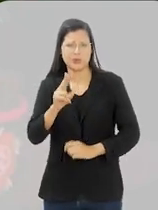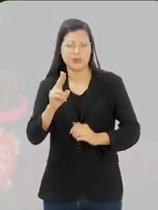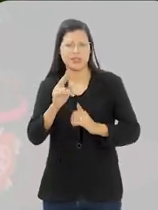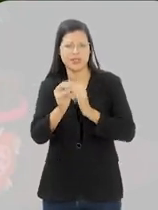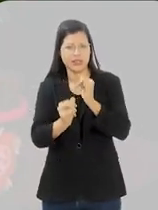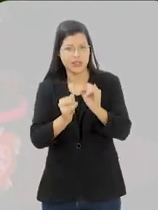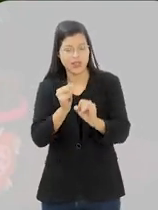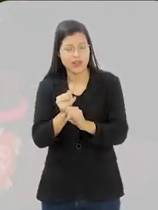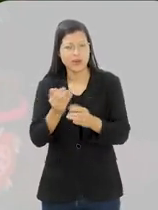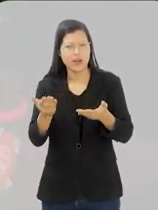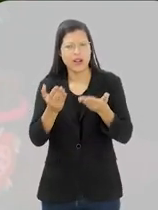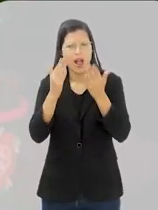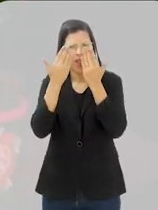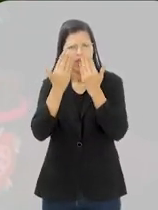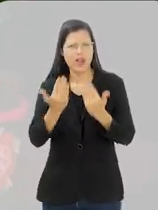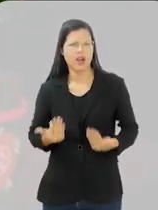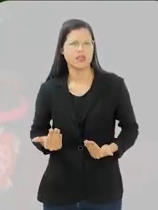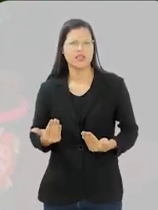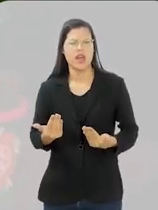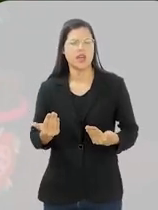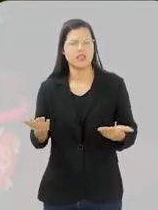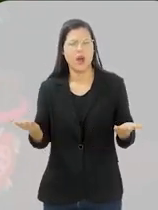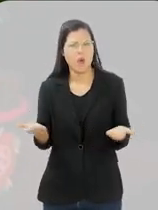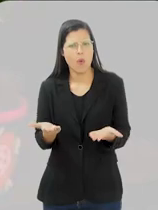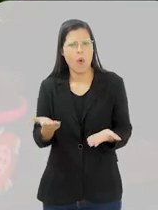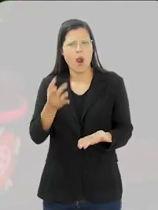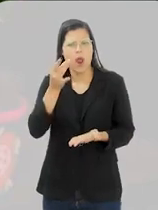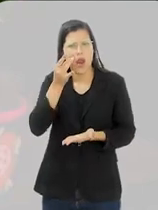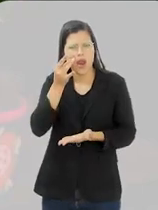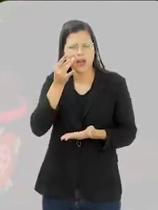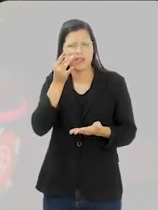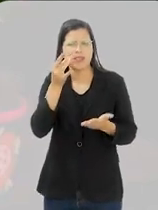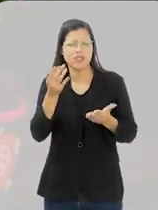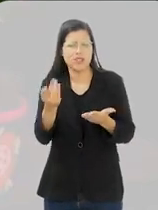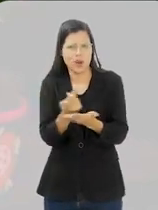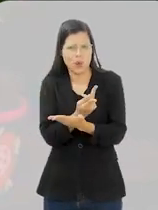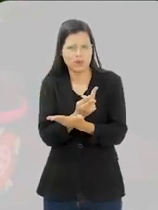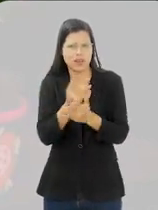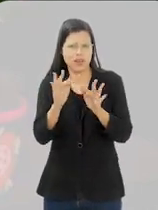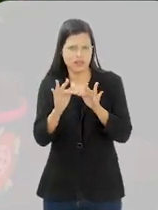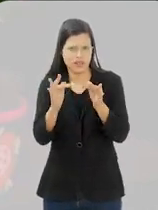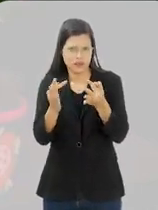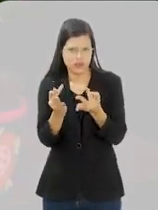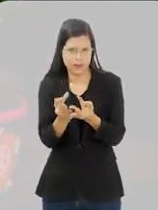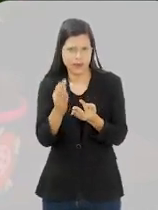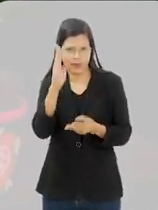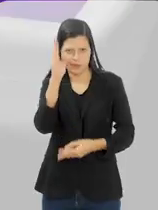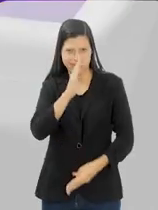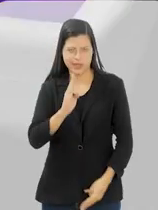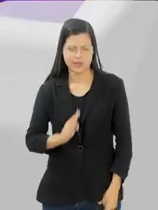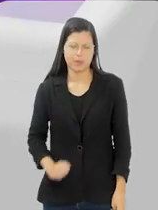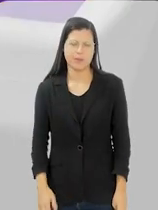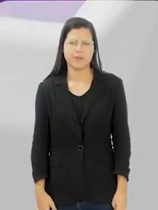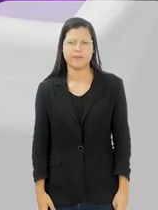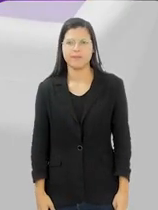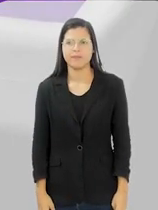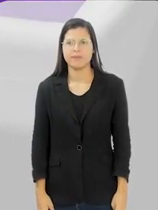um pouquinho dessa nova situação, dessa realidade que se apresenta para as famílias brasileiras.